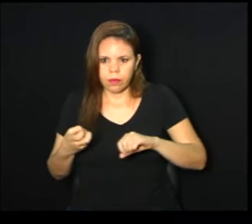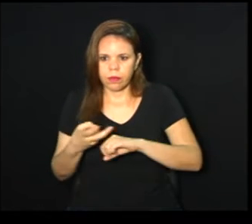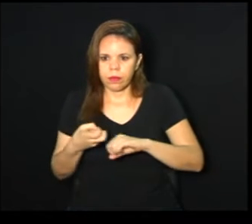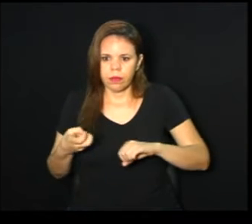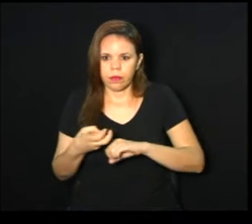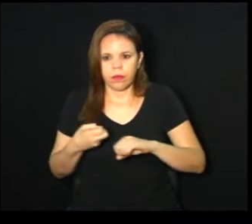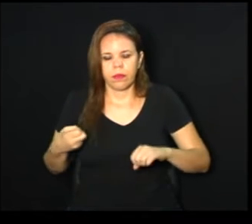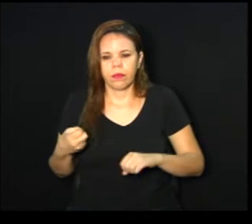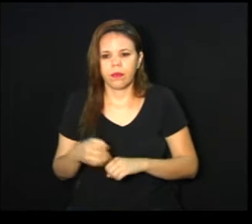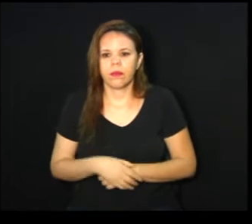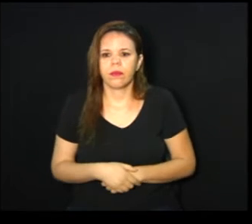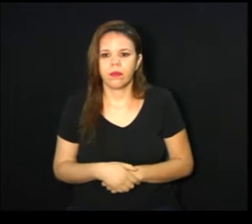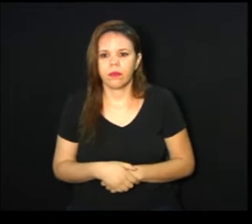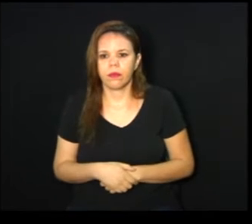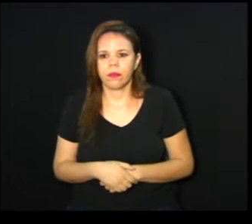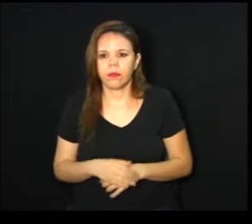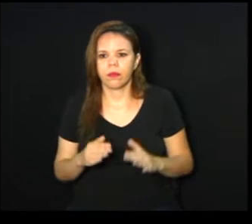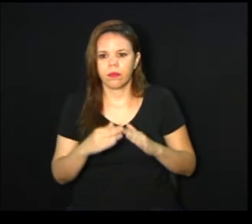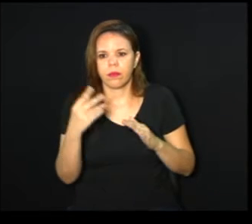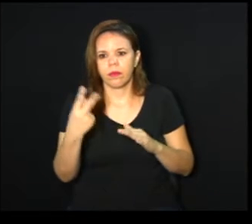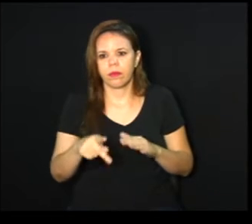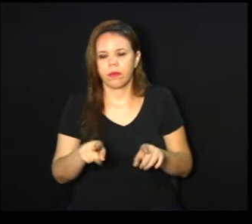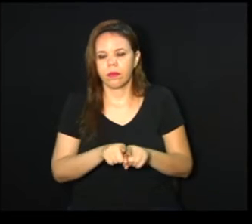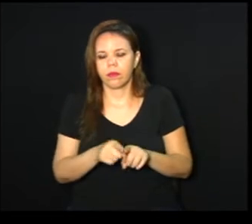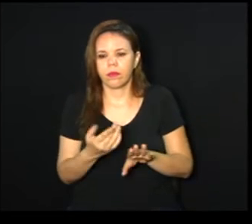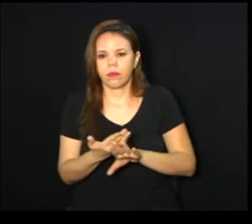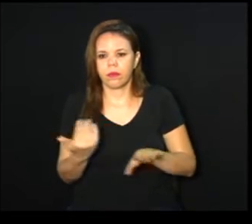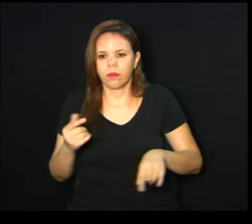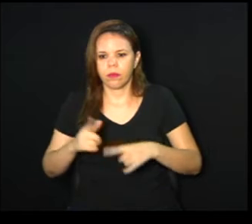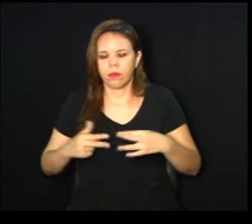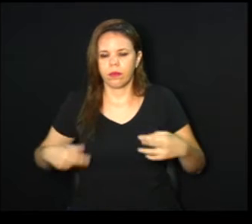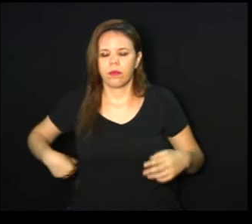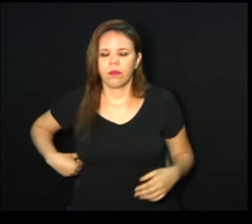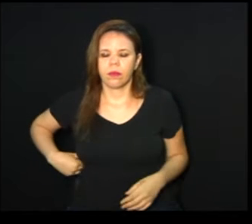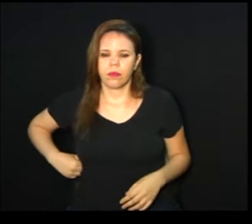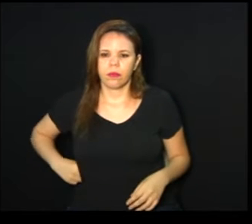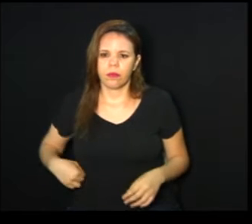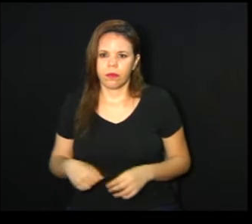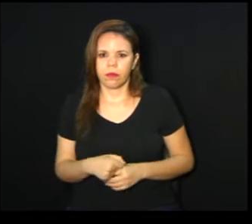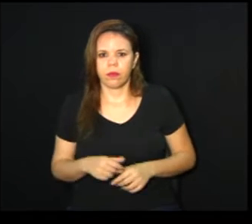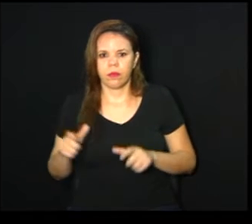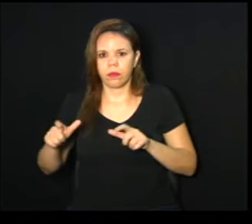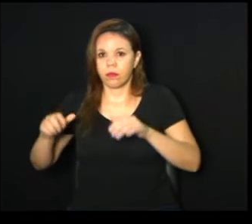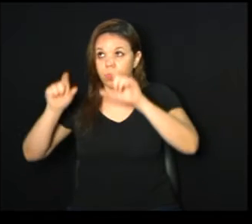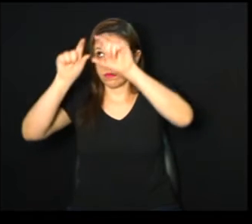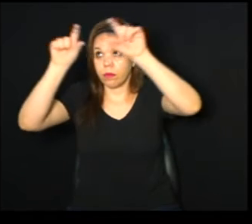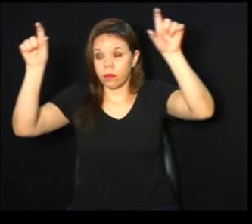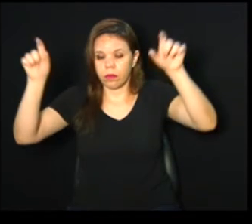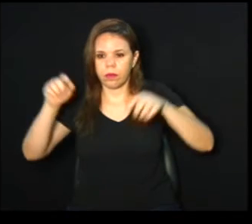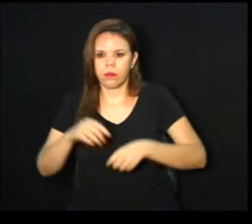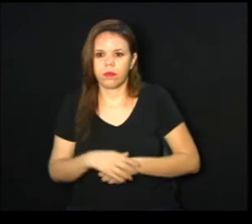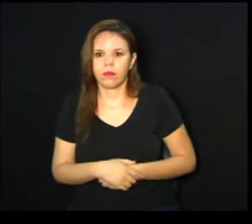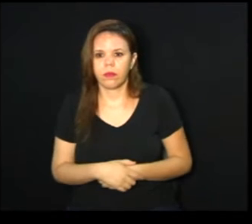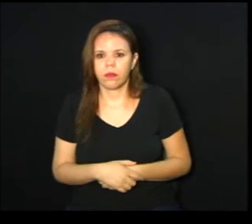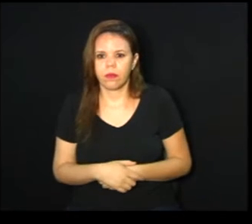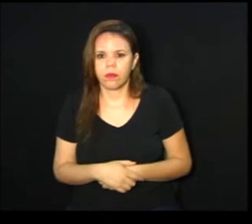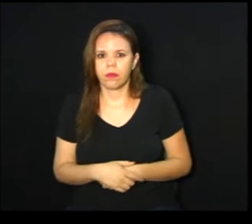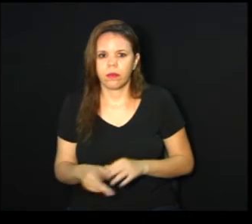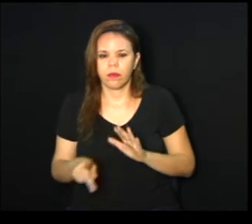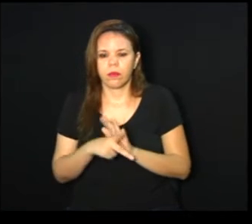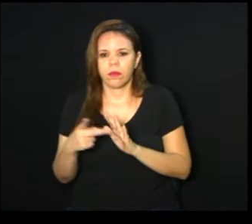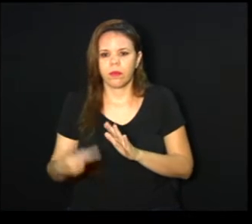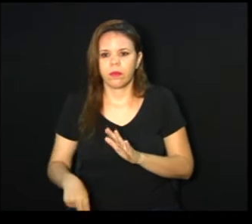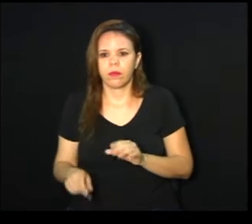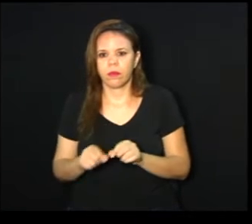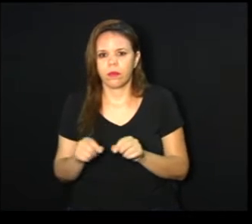consumo da sua residência, separado por equipamentos. No canto superior é o próprio